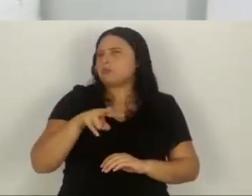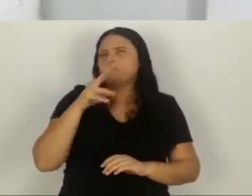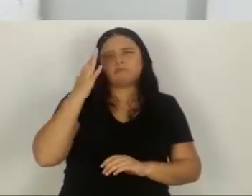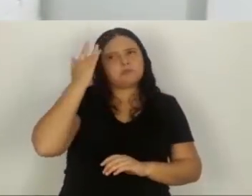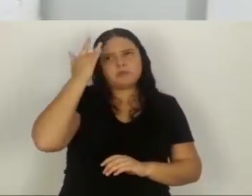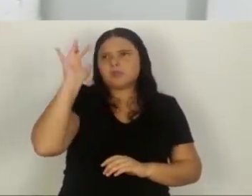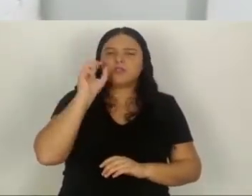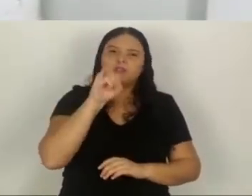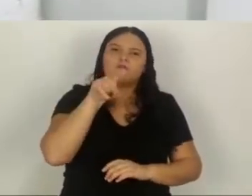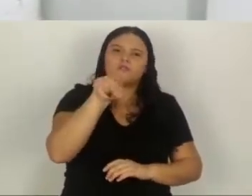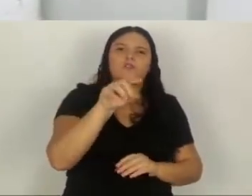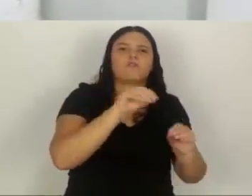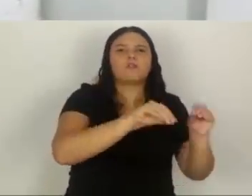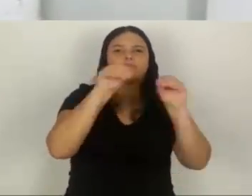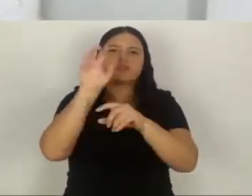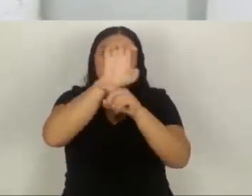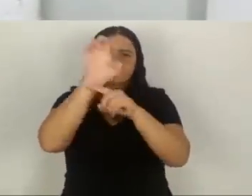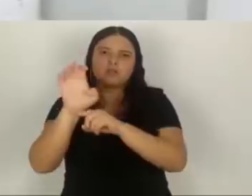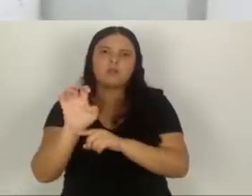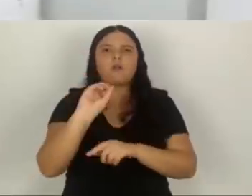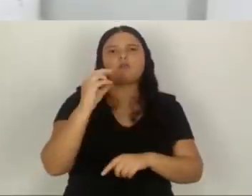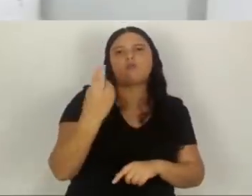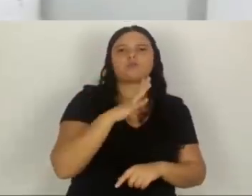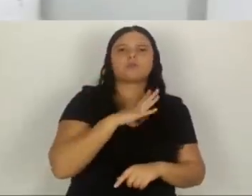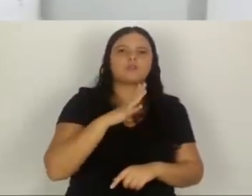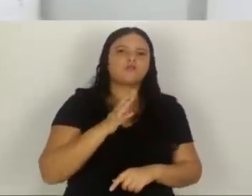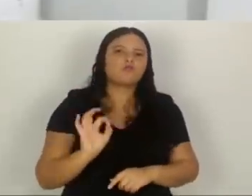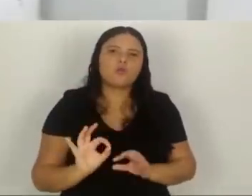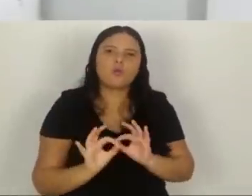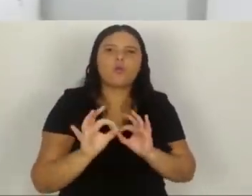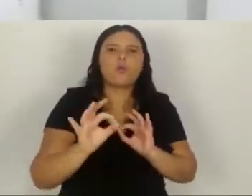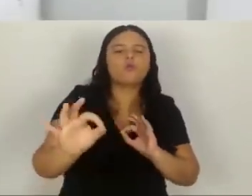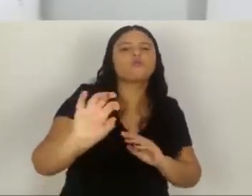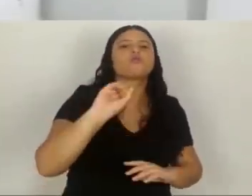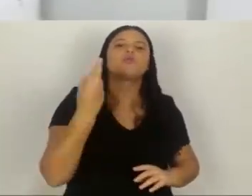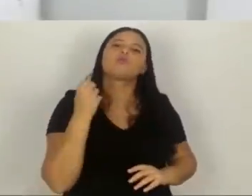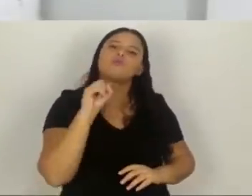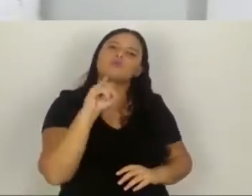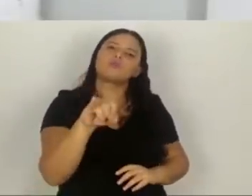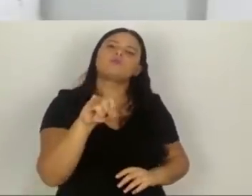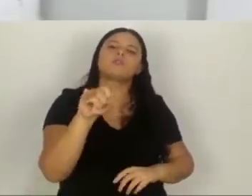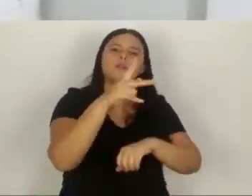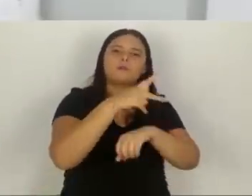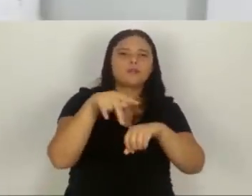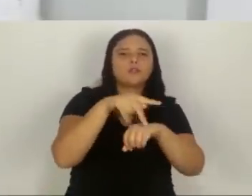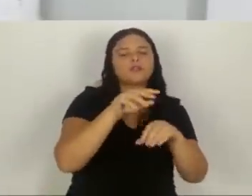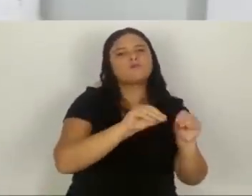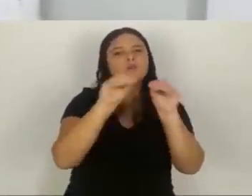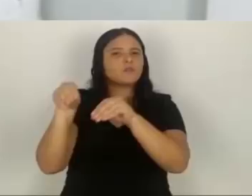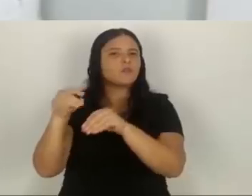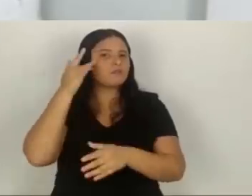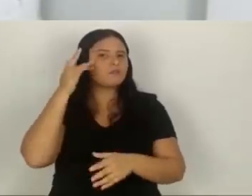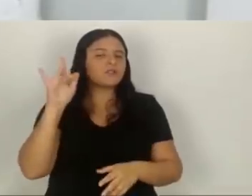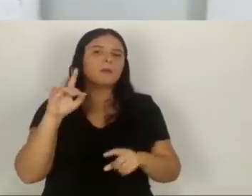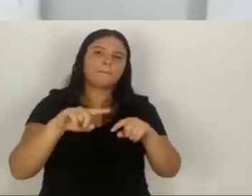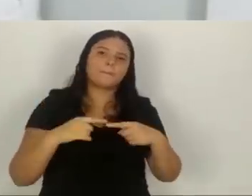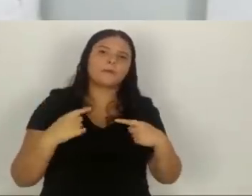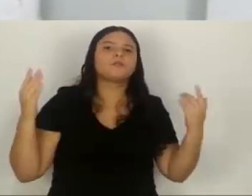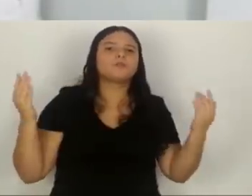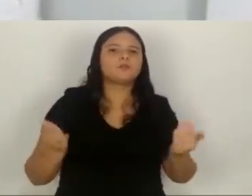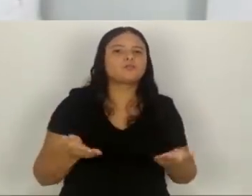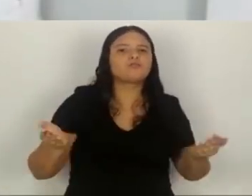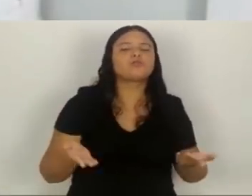no país, dentro do país ou em outra cidade que não seja tão longe, ou se você vai para o exterior, né? Mas de qualquer maneira, hoje em